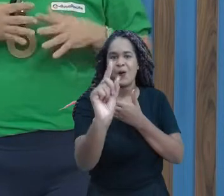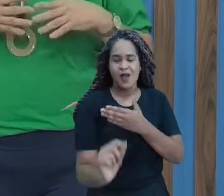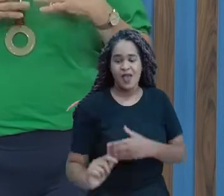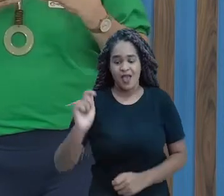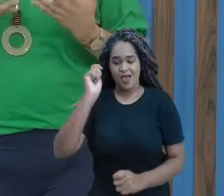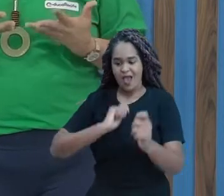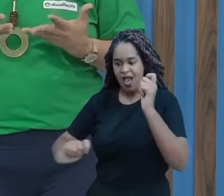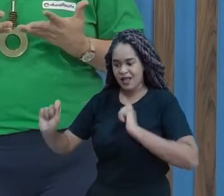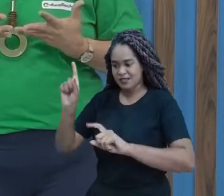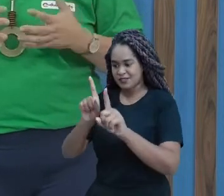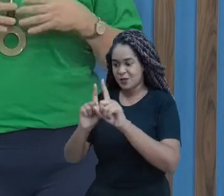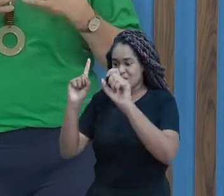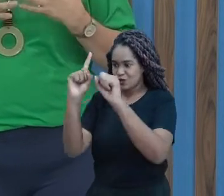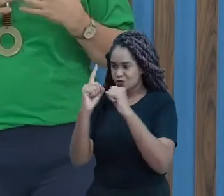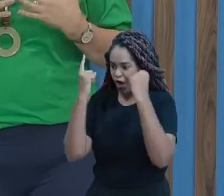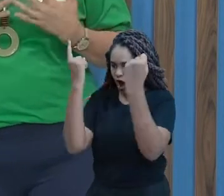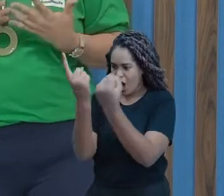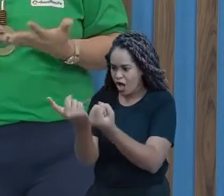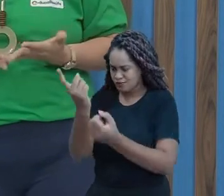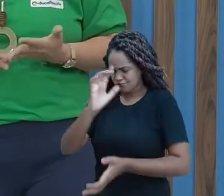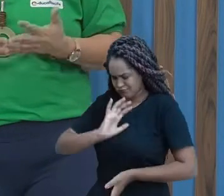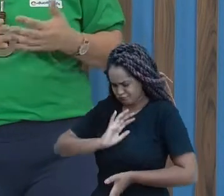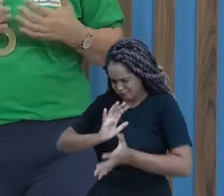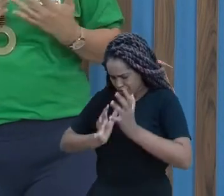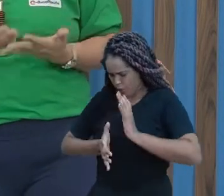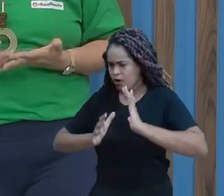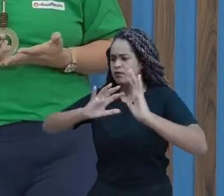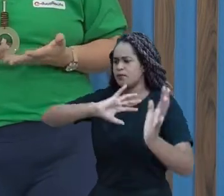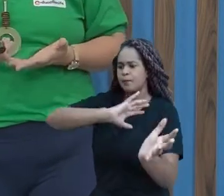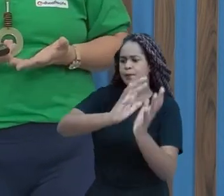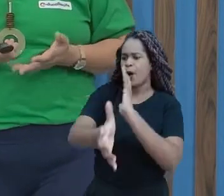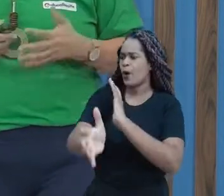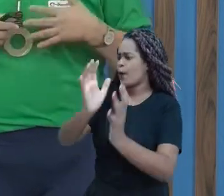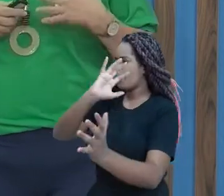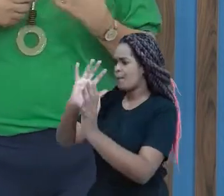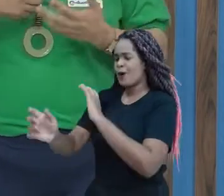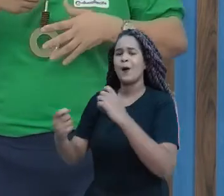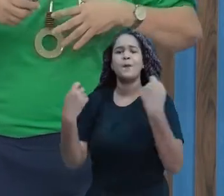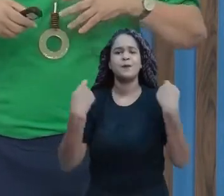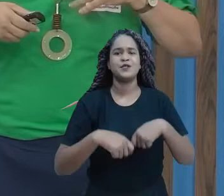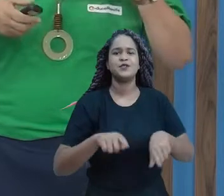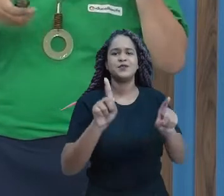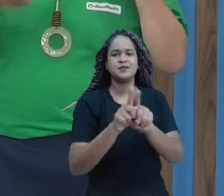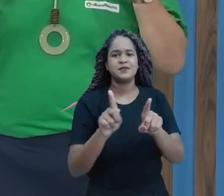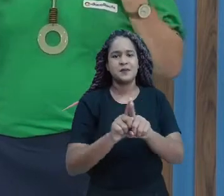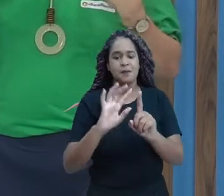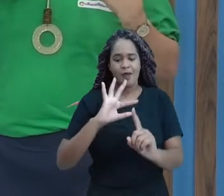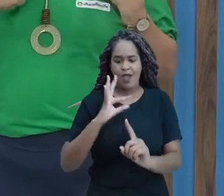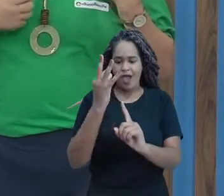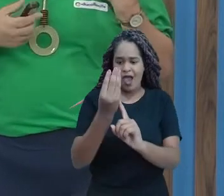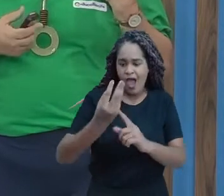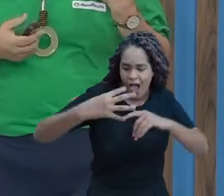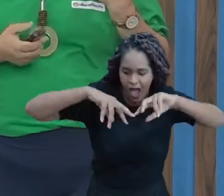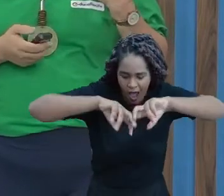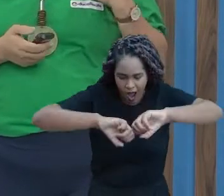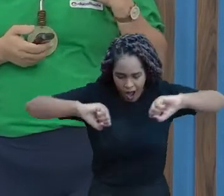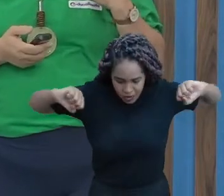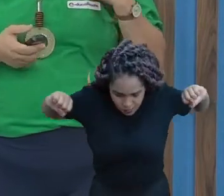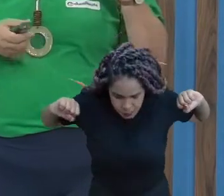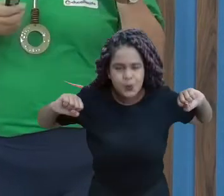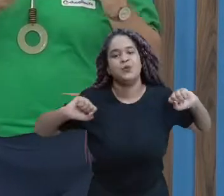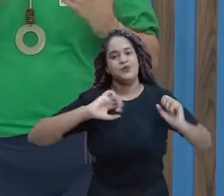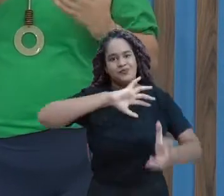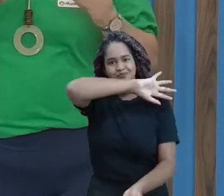sociedade mudassem. E os artistas tiveram necessidade de mudar também, de romper com a forma como se fazia